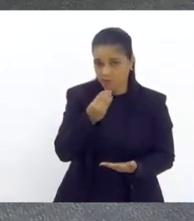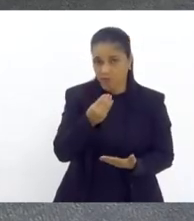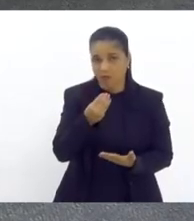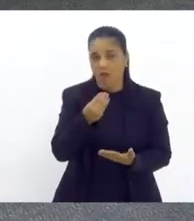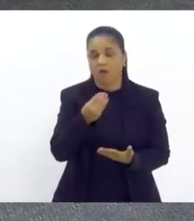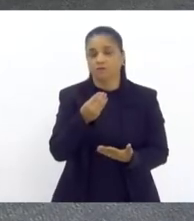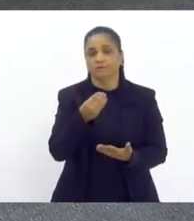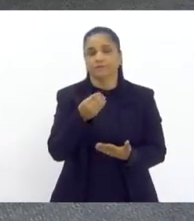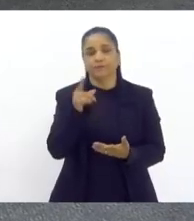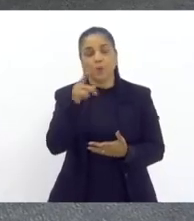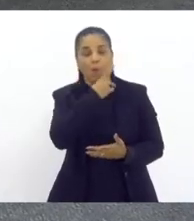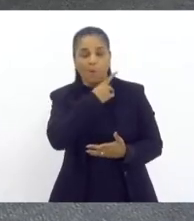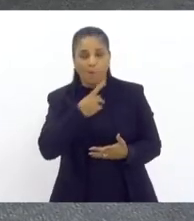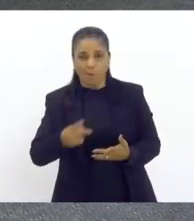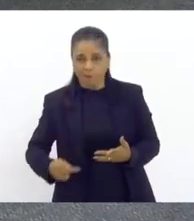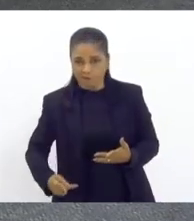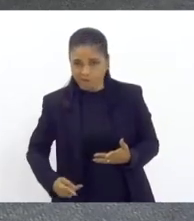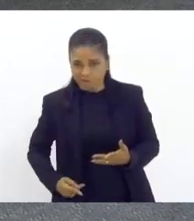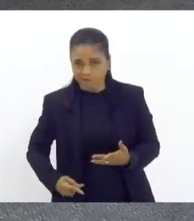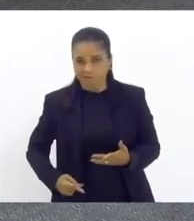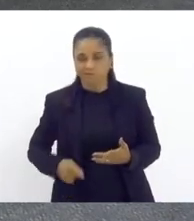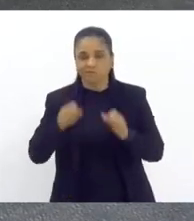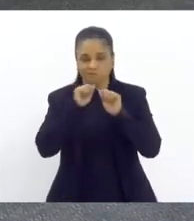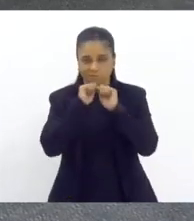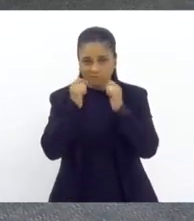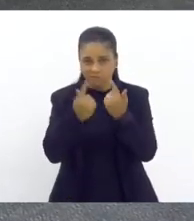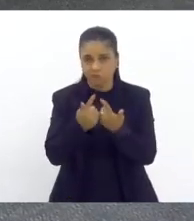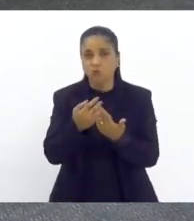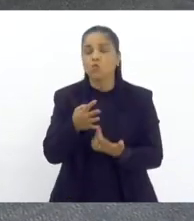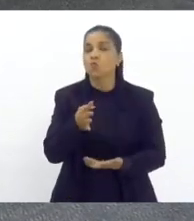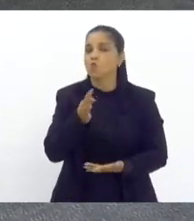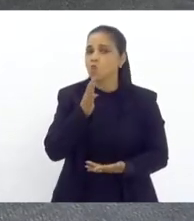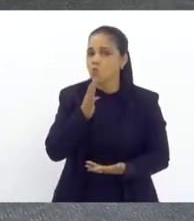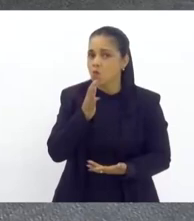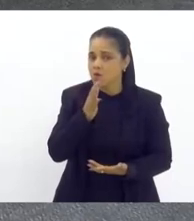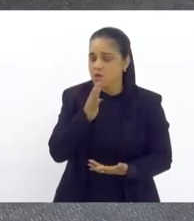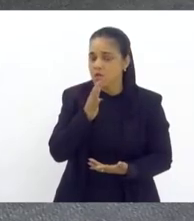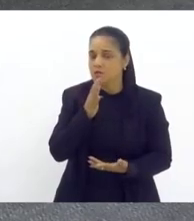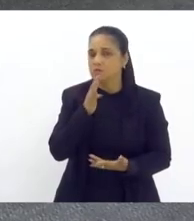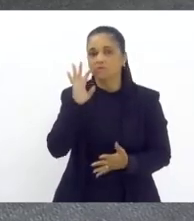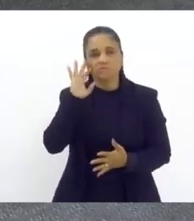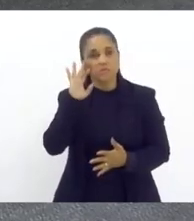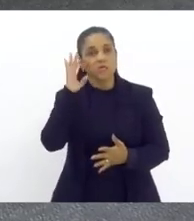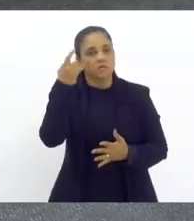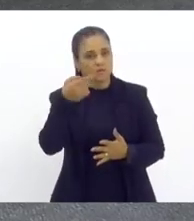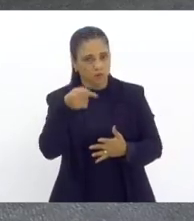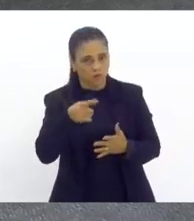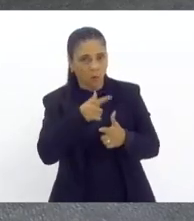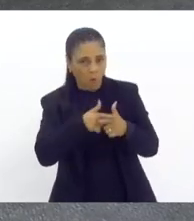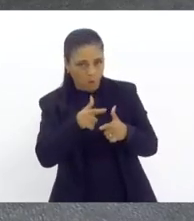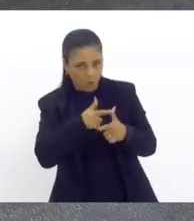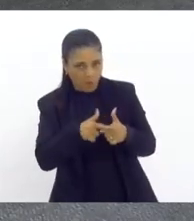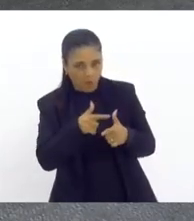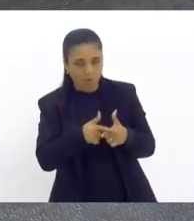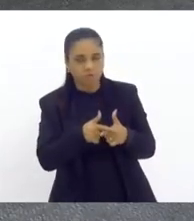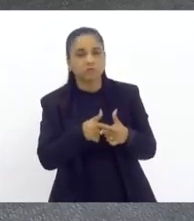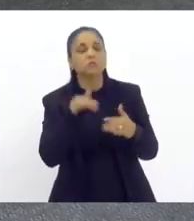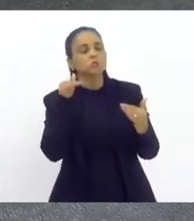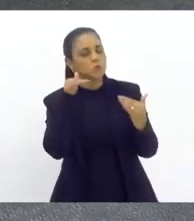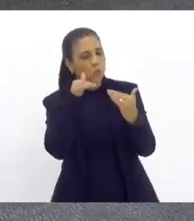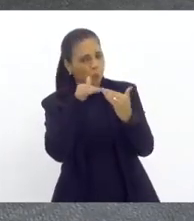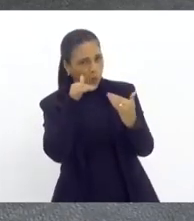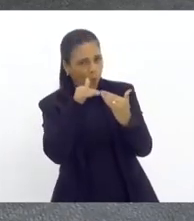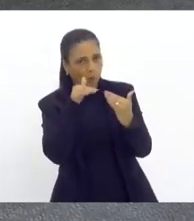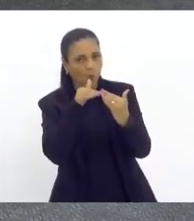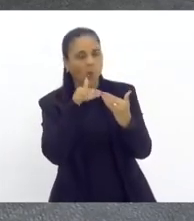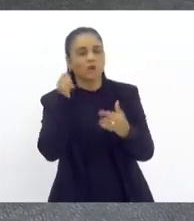ao conhecimento da presidência para que ela ajuste isso de uma vez por todas. E também concordo com